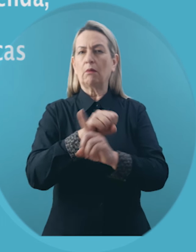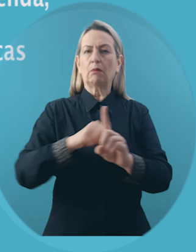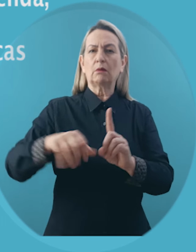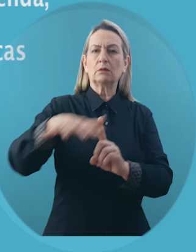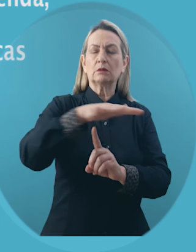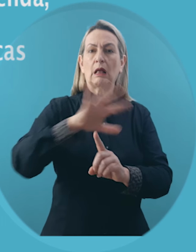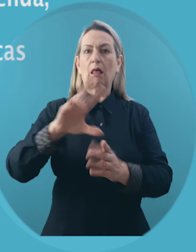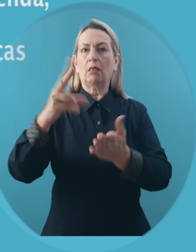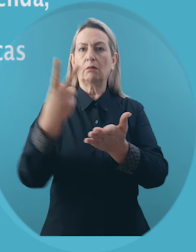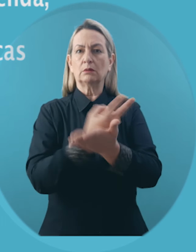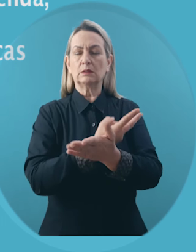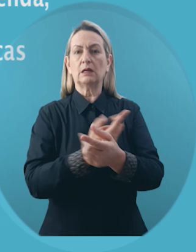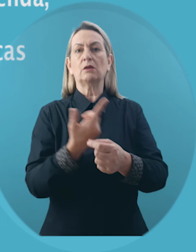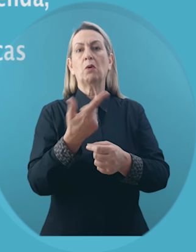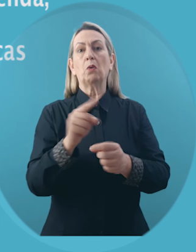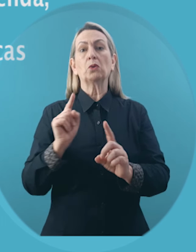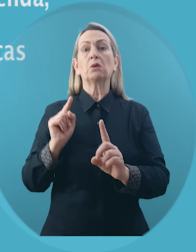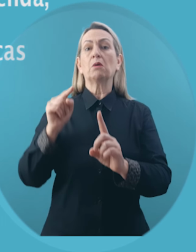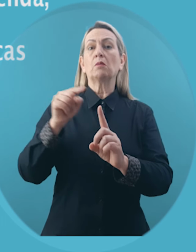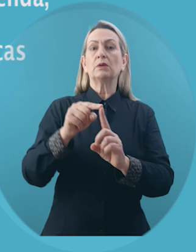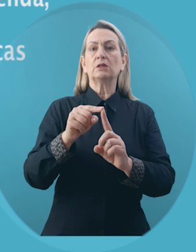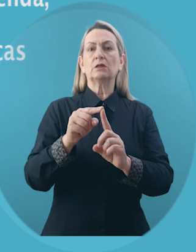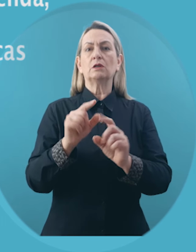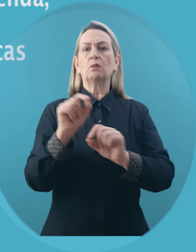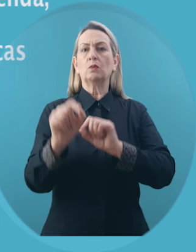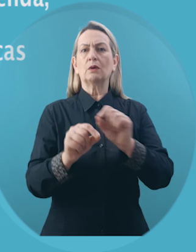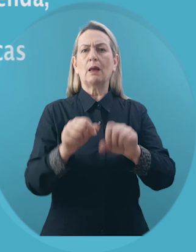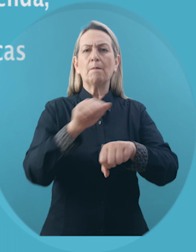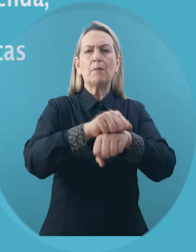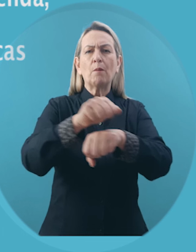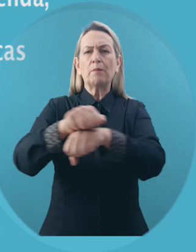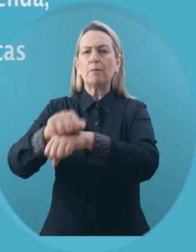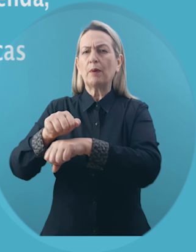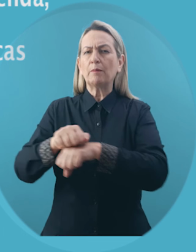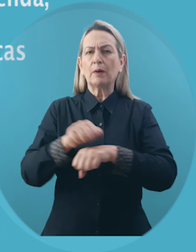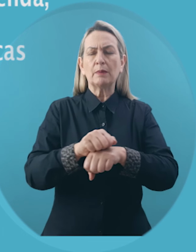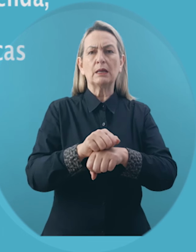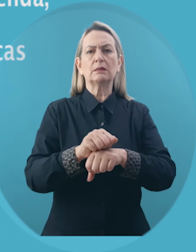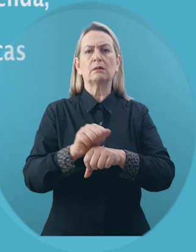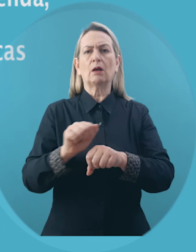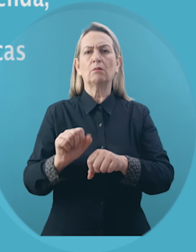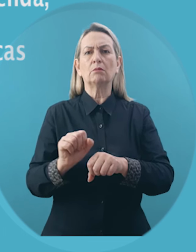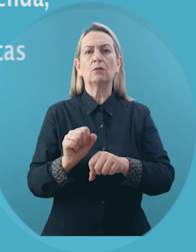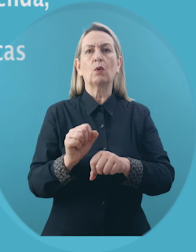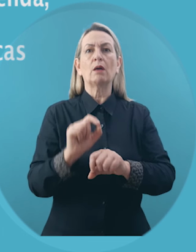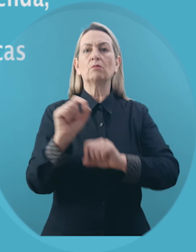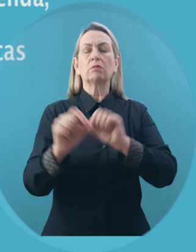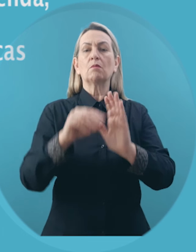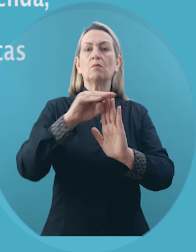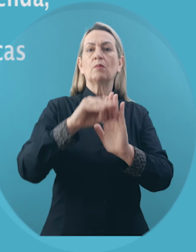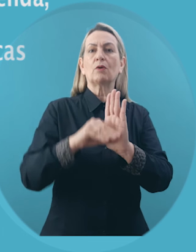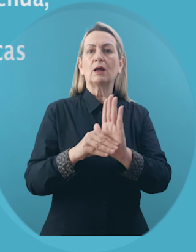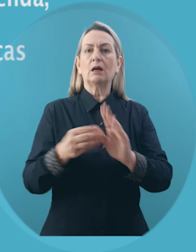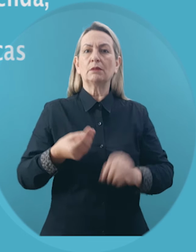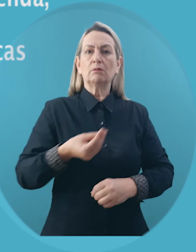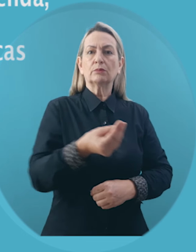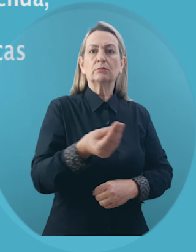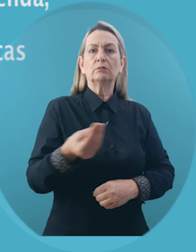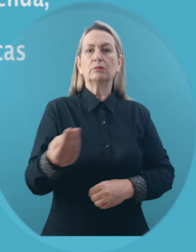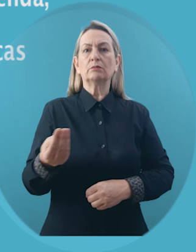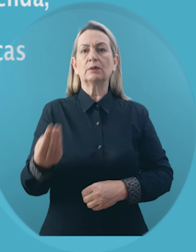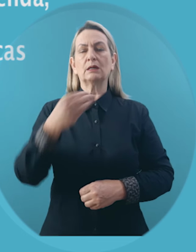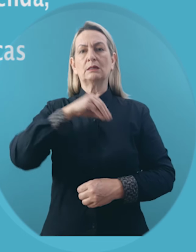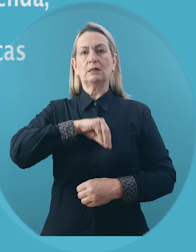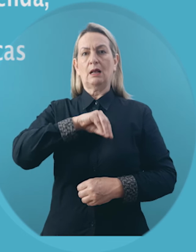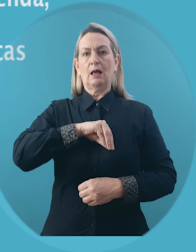e calamidade pública outro objetivo combate à pobreza com a execução de programas sociais